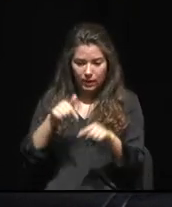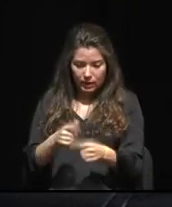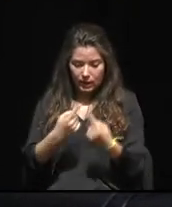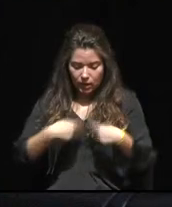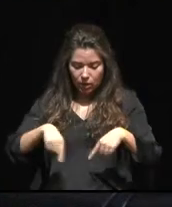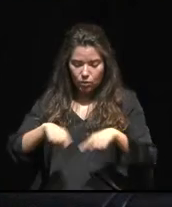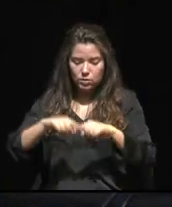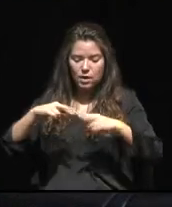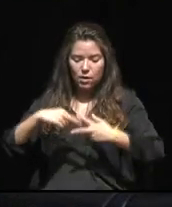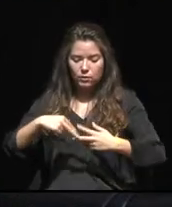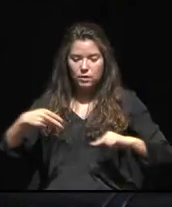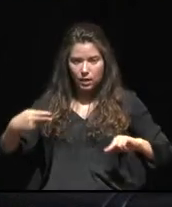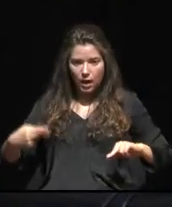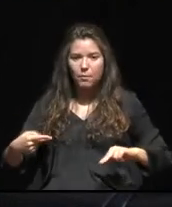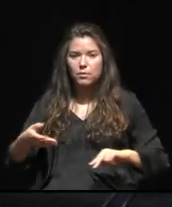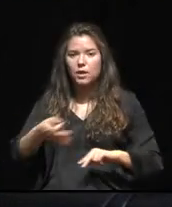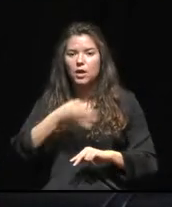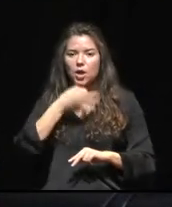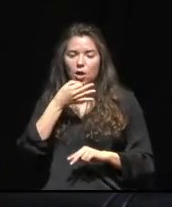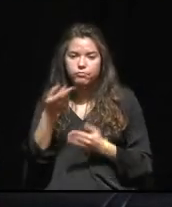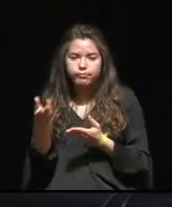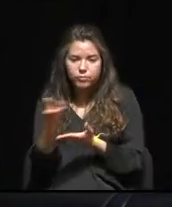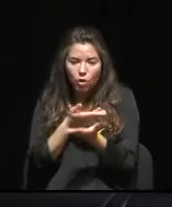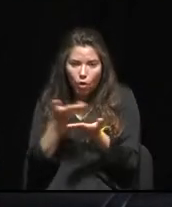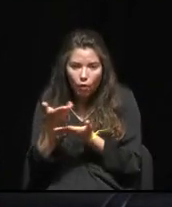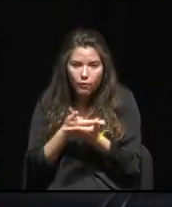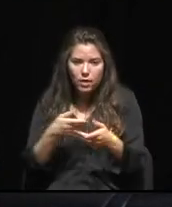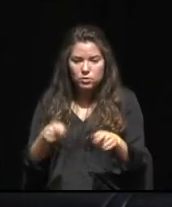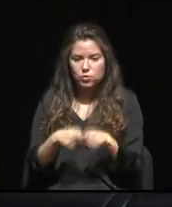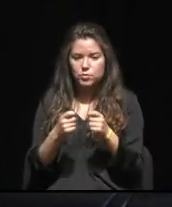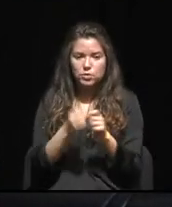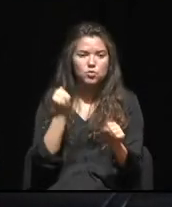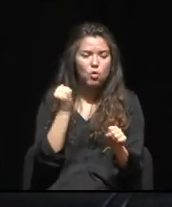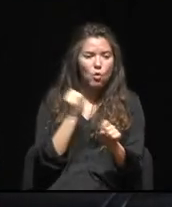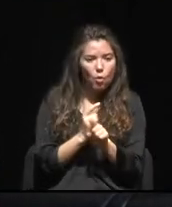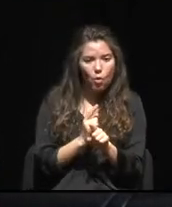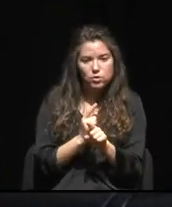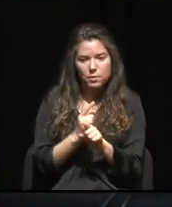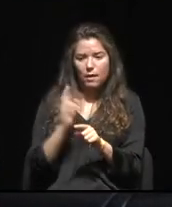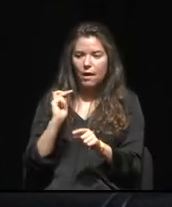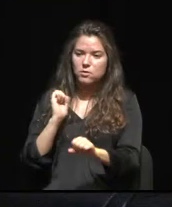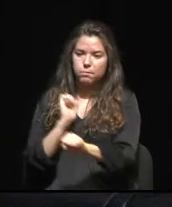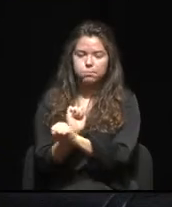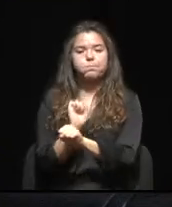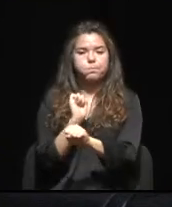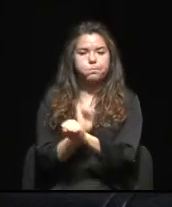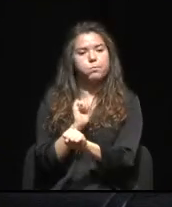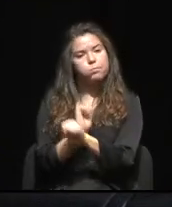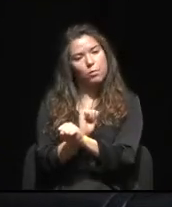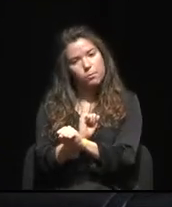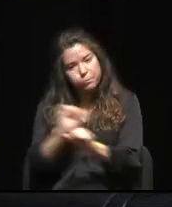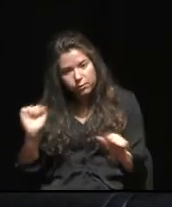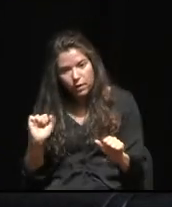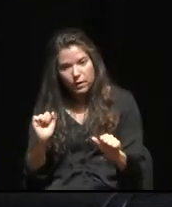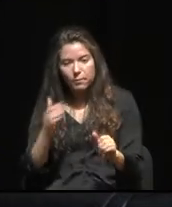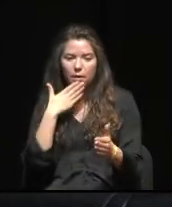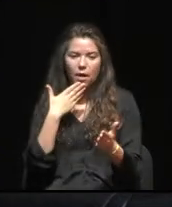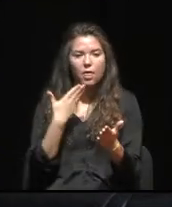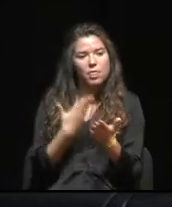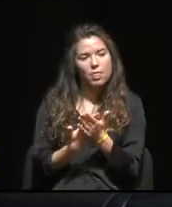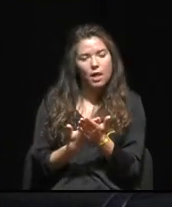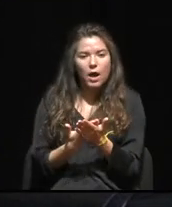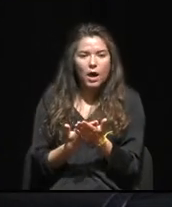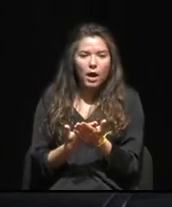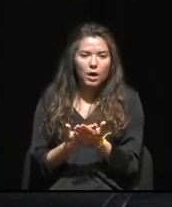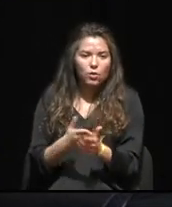de câmara e que haja diálogo com as forças da oposição para que se desbloqueie este processo de anos e que seja devolvida à Tapada a dignidade que todos merecemos e